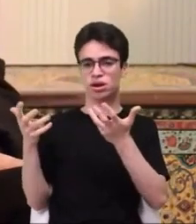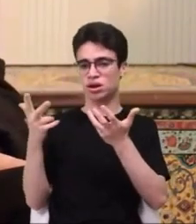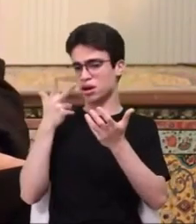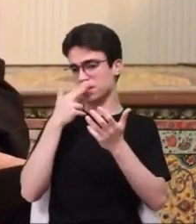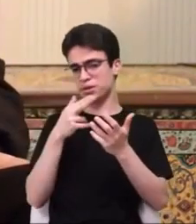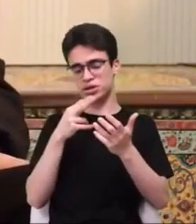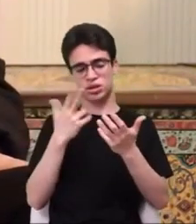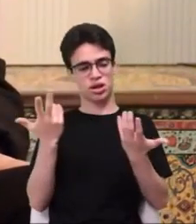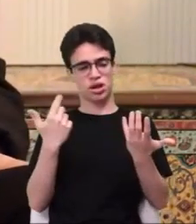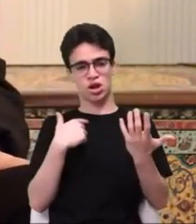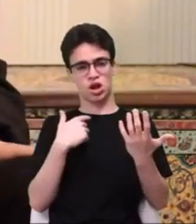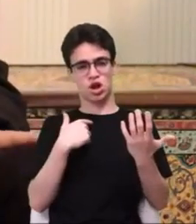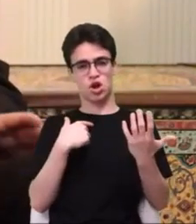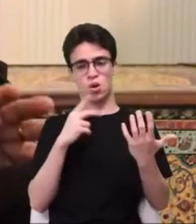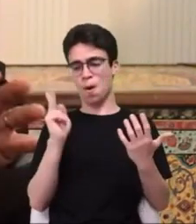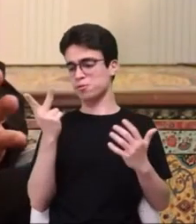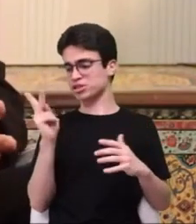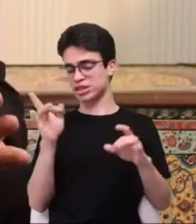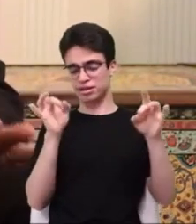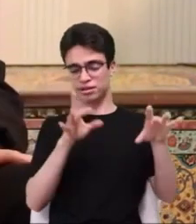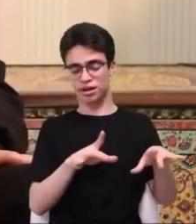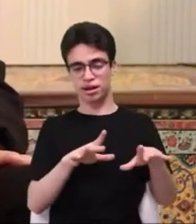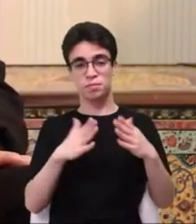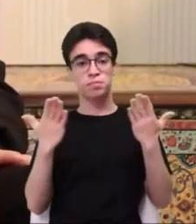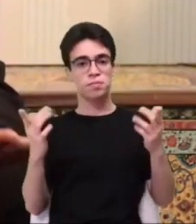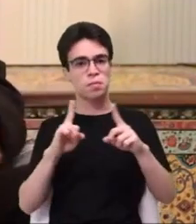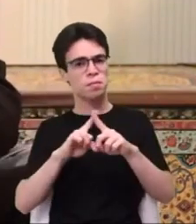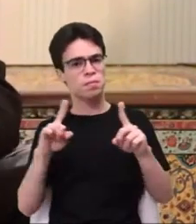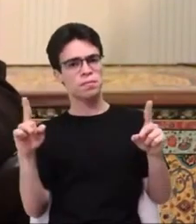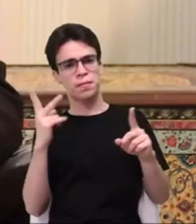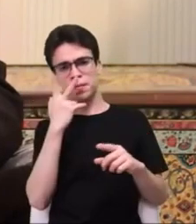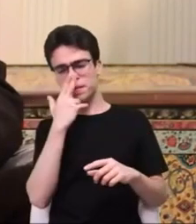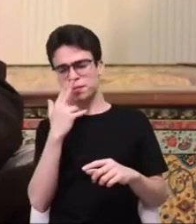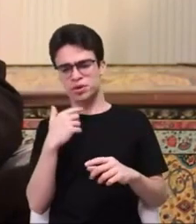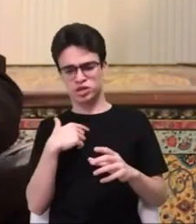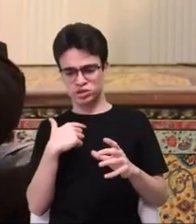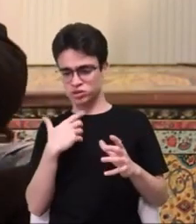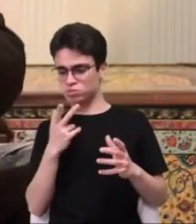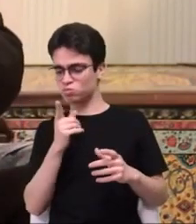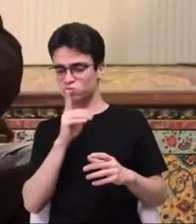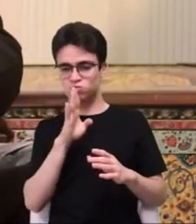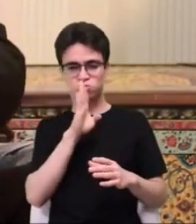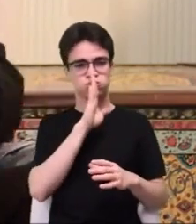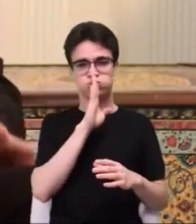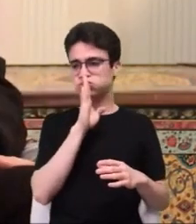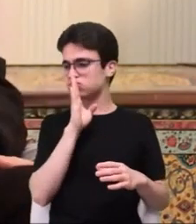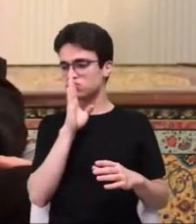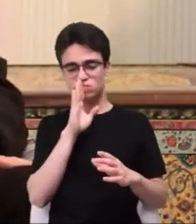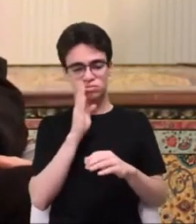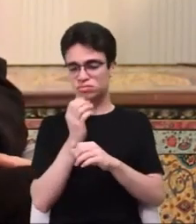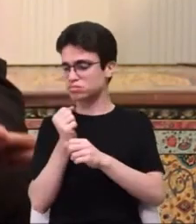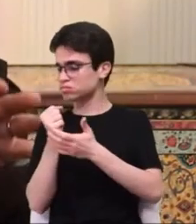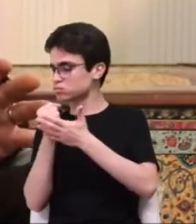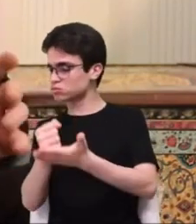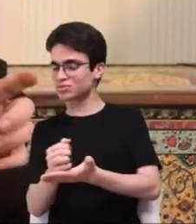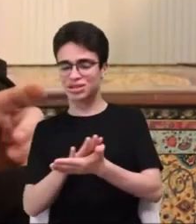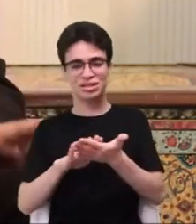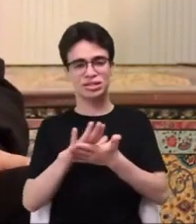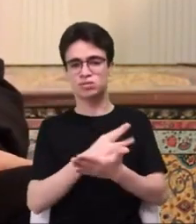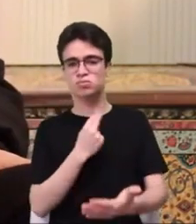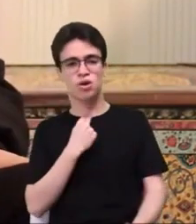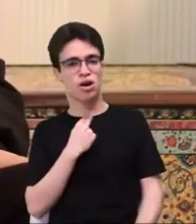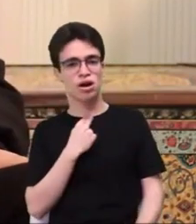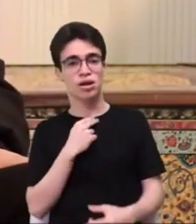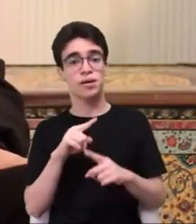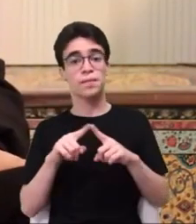de homossexualidade. Então começou a haver um cerceamento dessa busca por ajuda. Então, quando